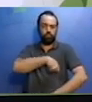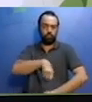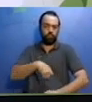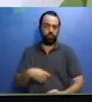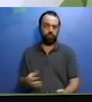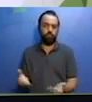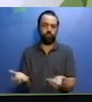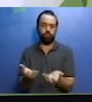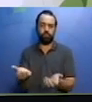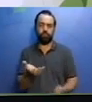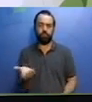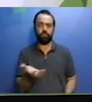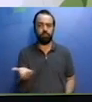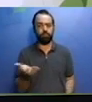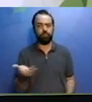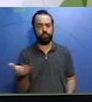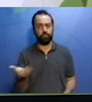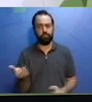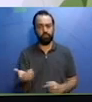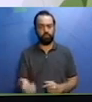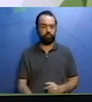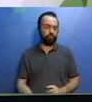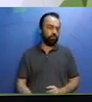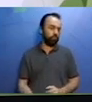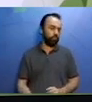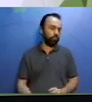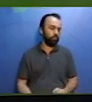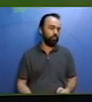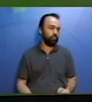faz a peneiração da farinha de trigo.